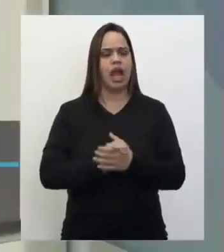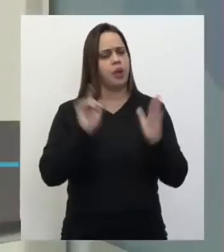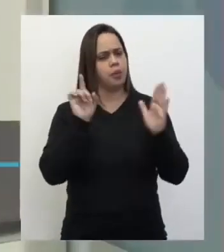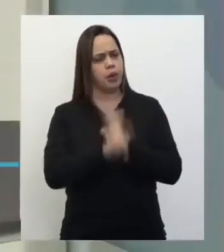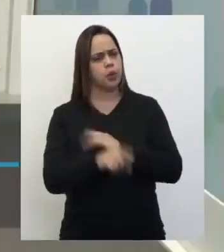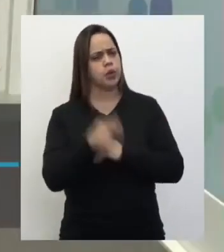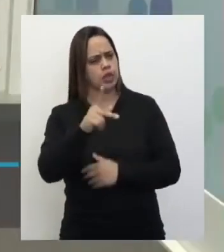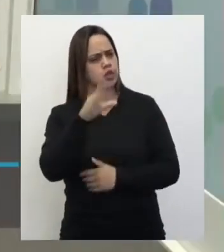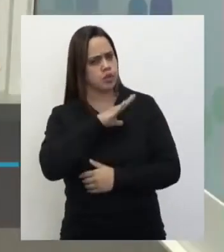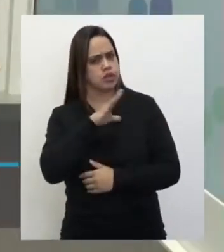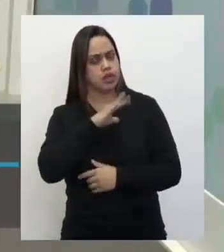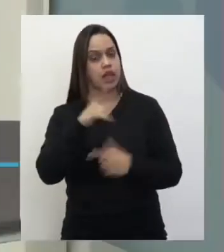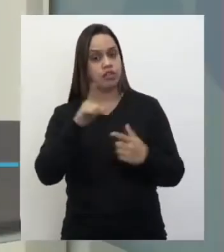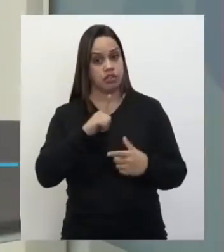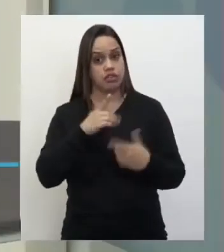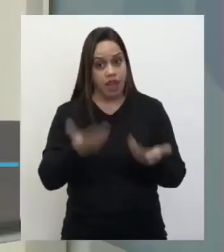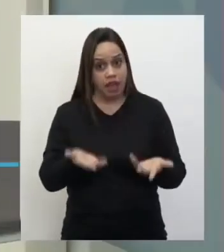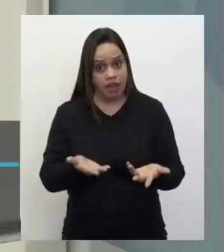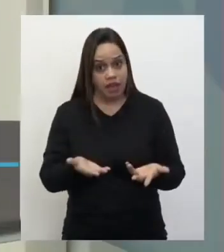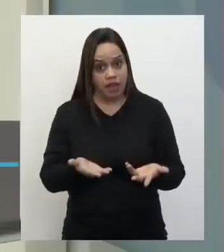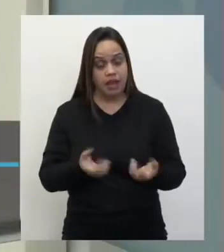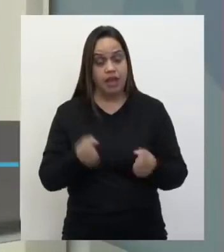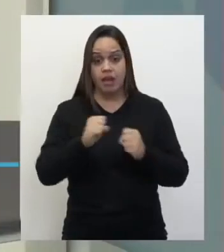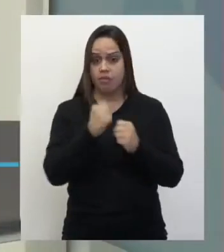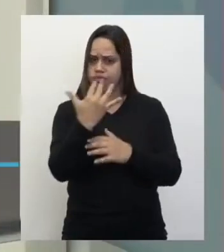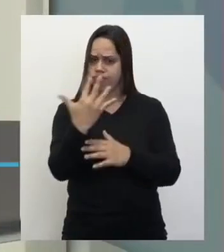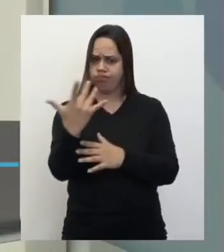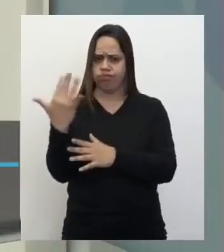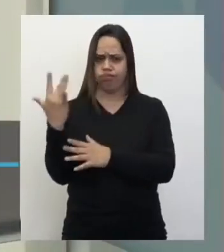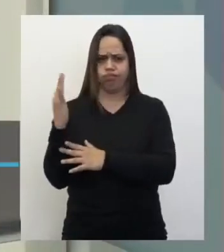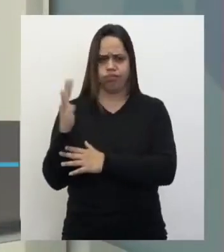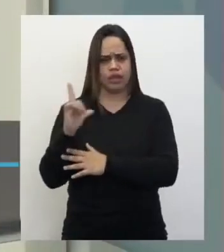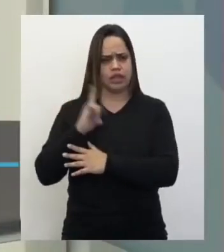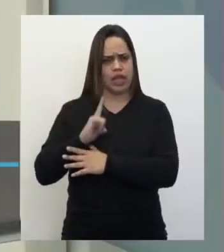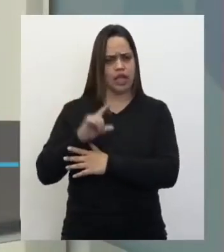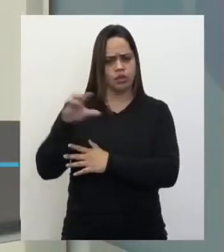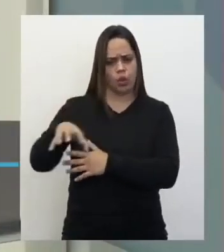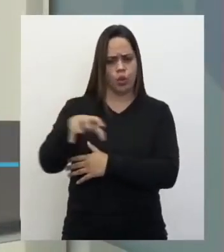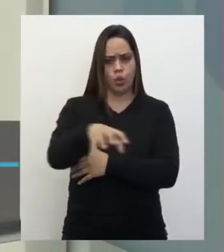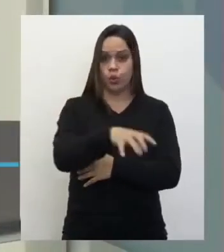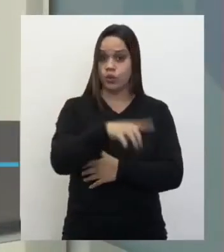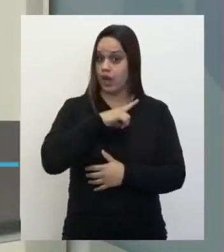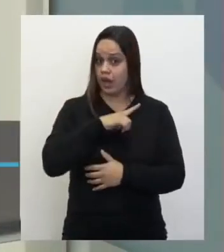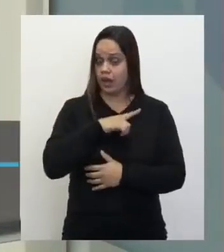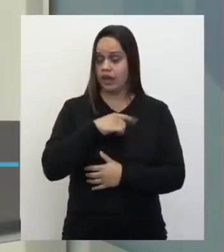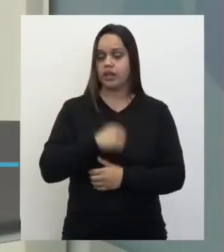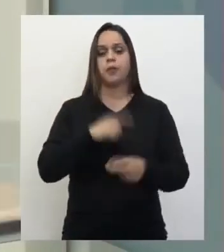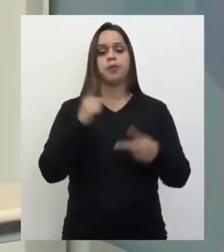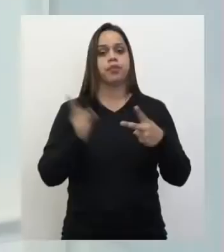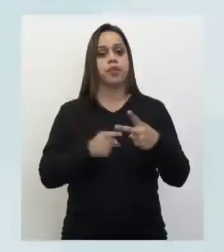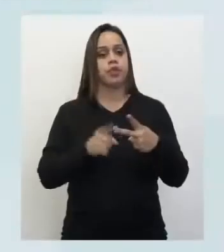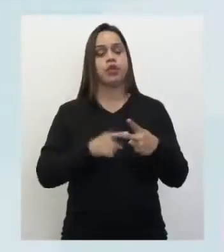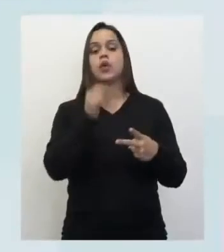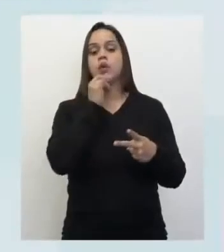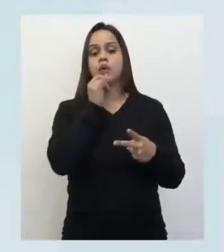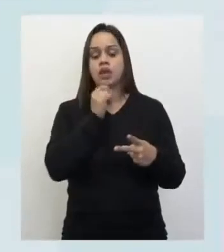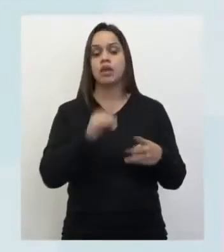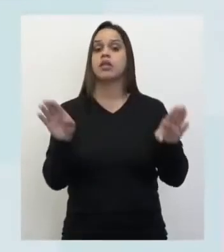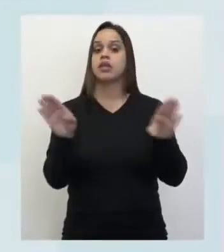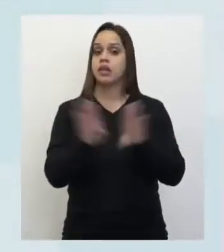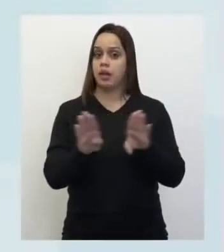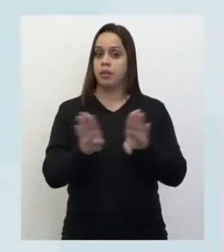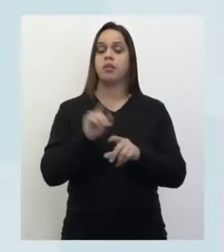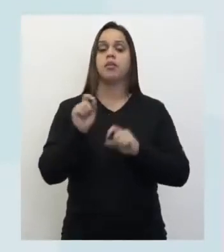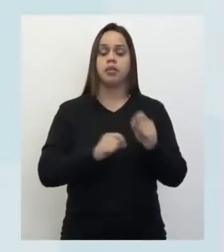árvores presentes em todos os bairros? Como que fica essa questão? O nosso segundo exemplo, também partindo